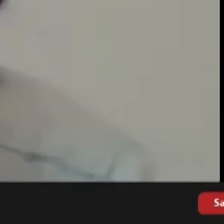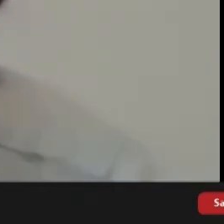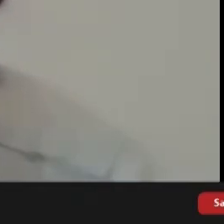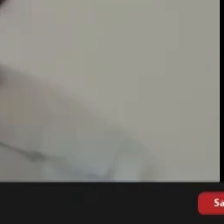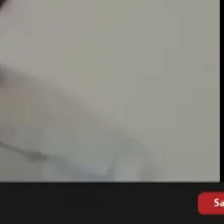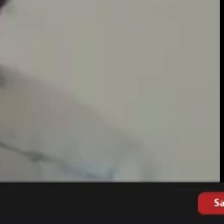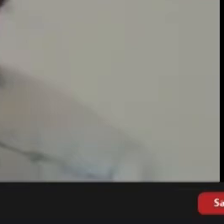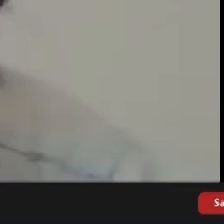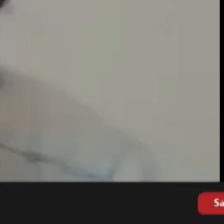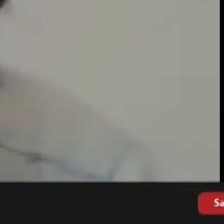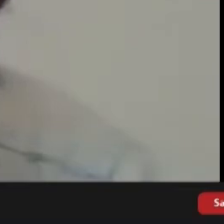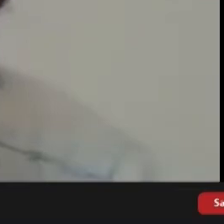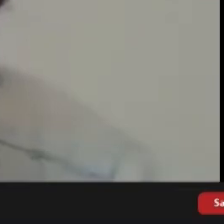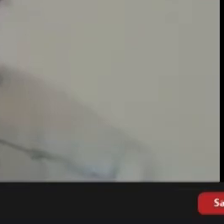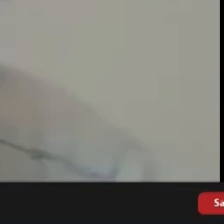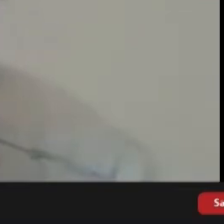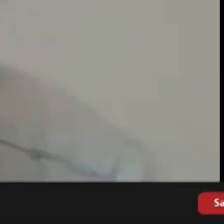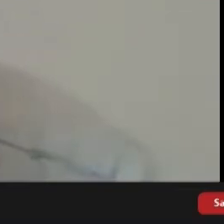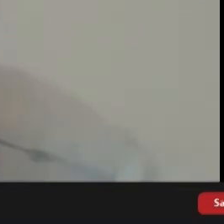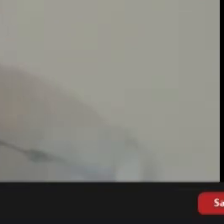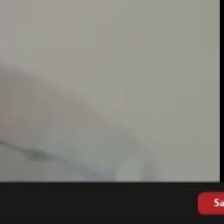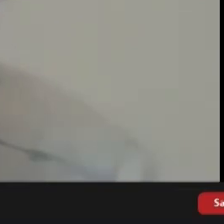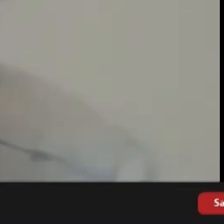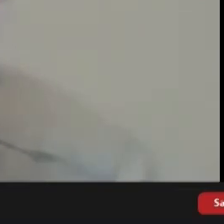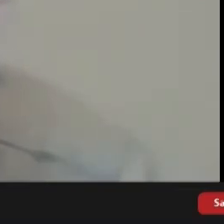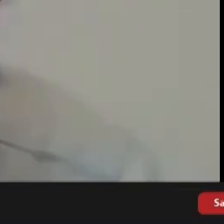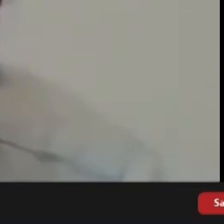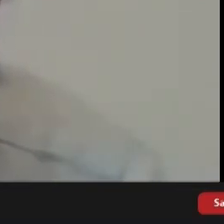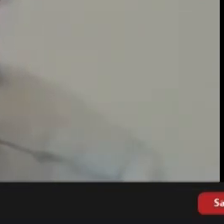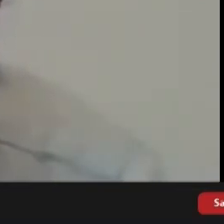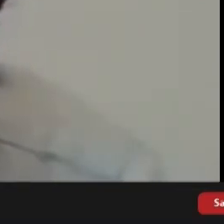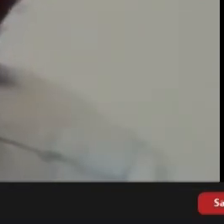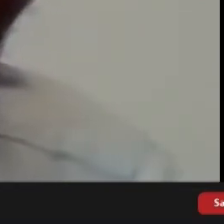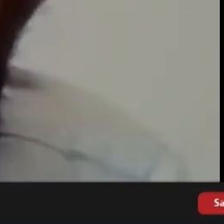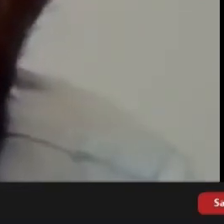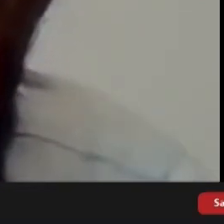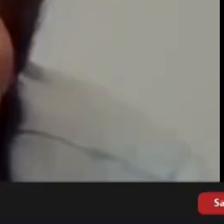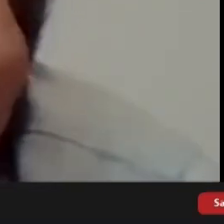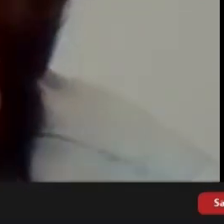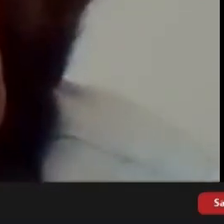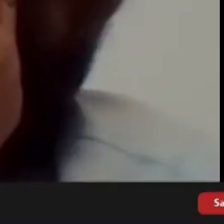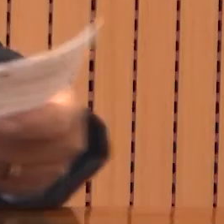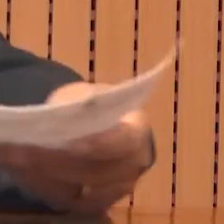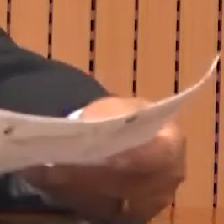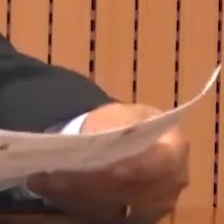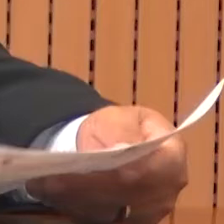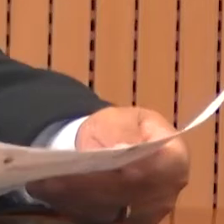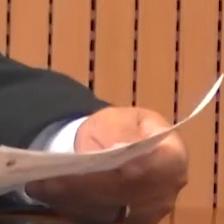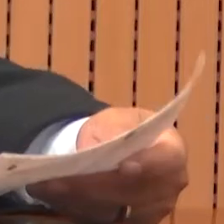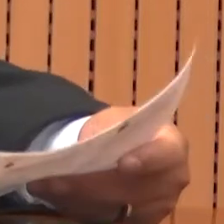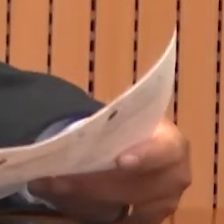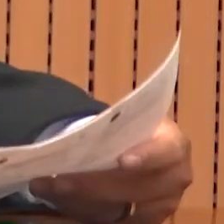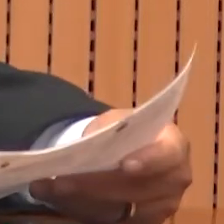né? Obrigada e parabéns mais uma vez, Cecílio.